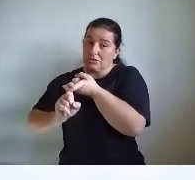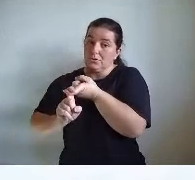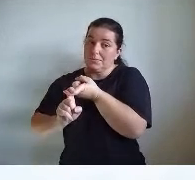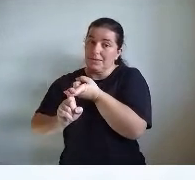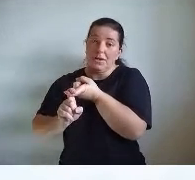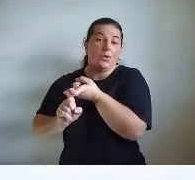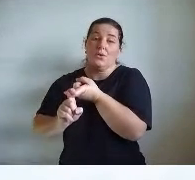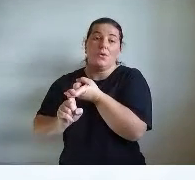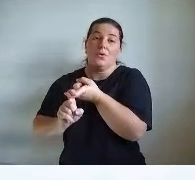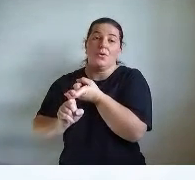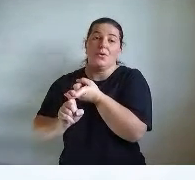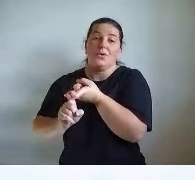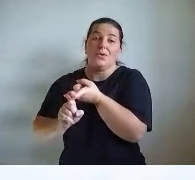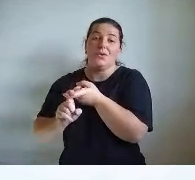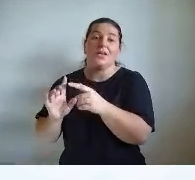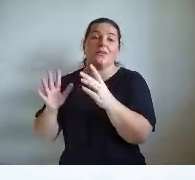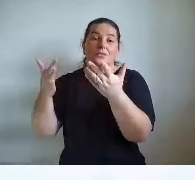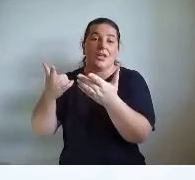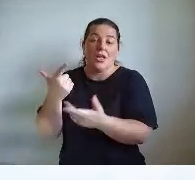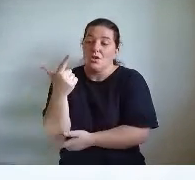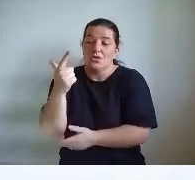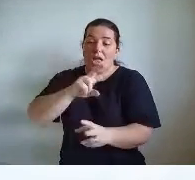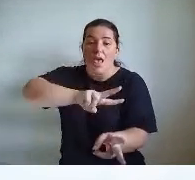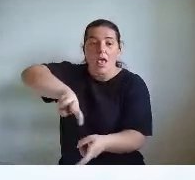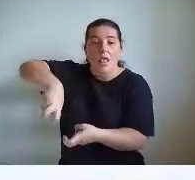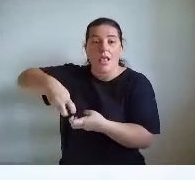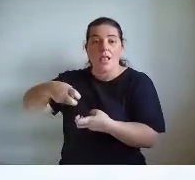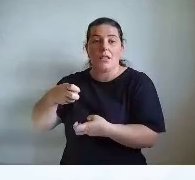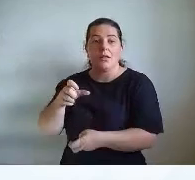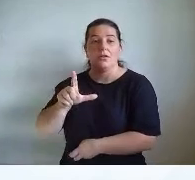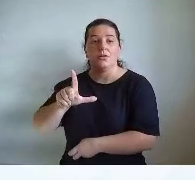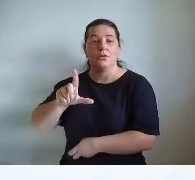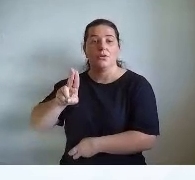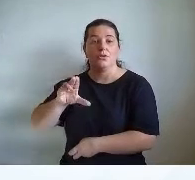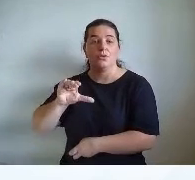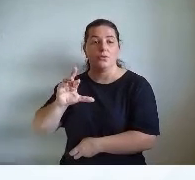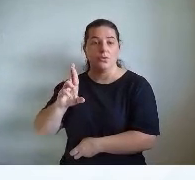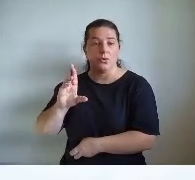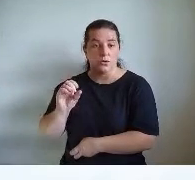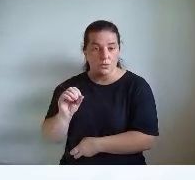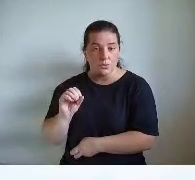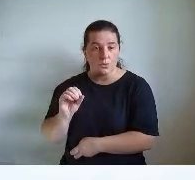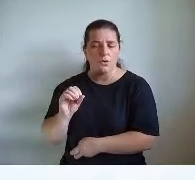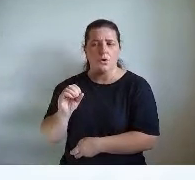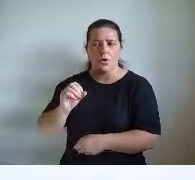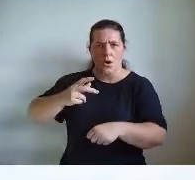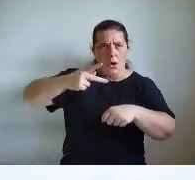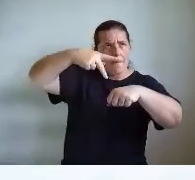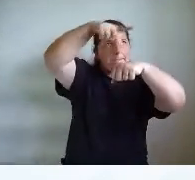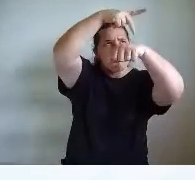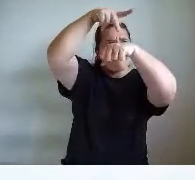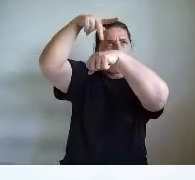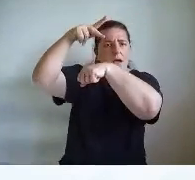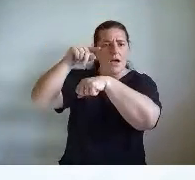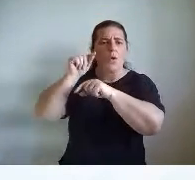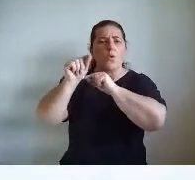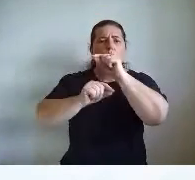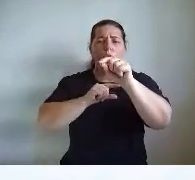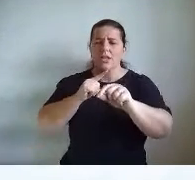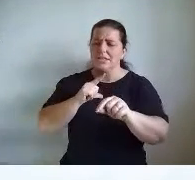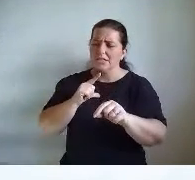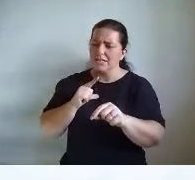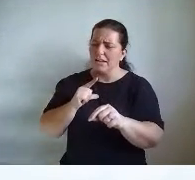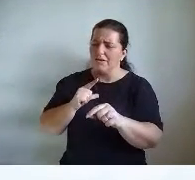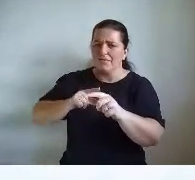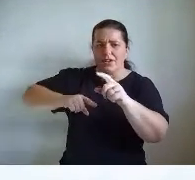sem o lucro naquele período. Em qualquer outro país, o que foi feito? Foi feito um pacote de auxílio,